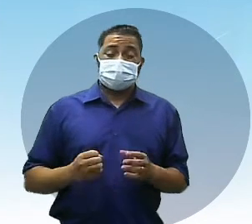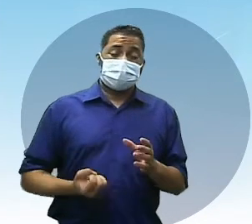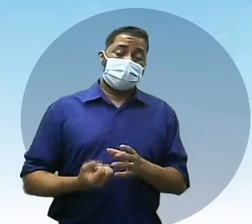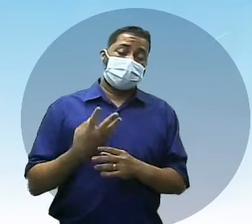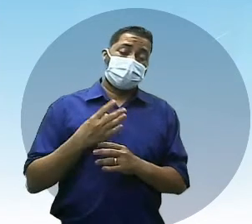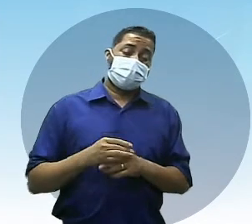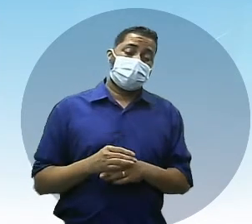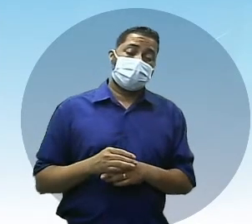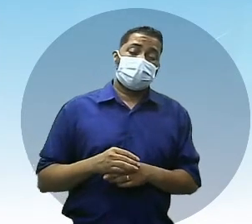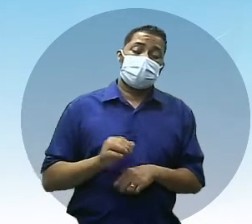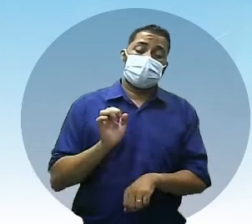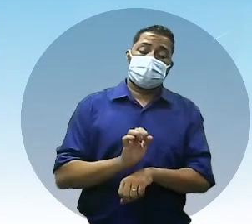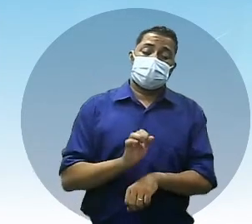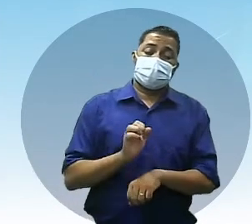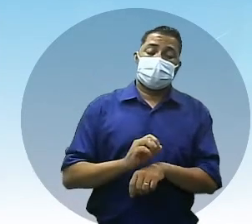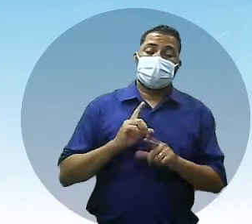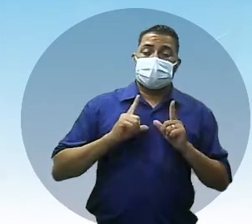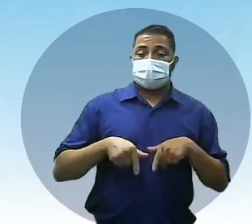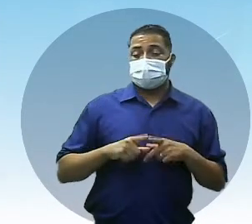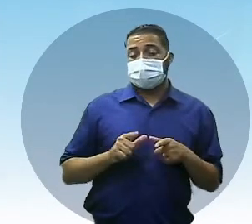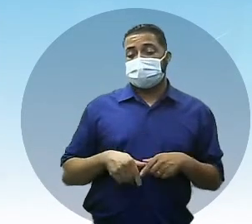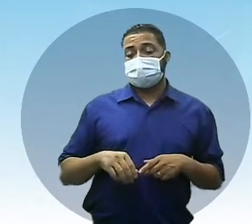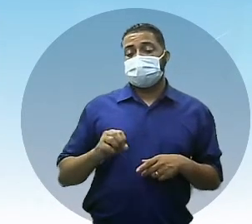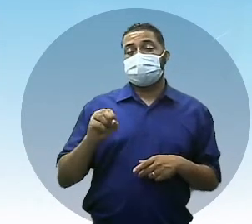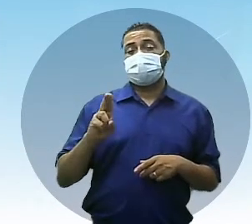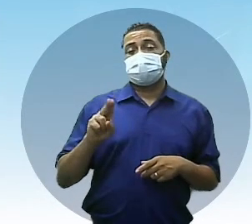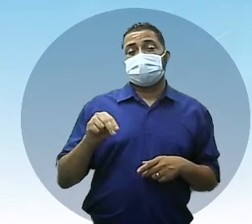Israel pela ONU em